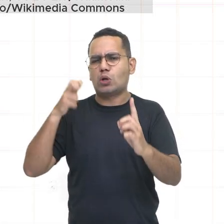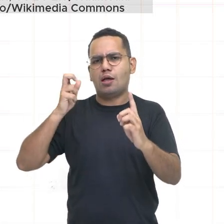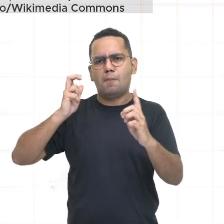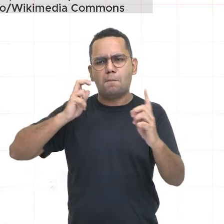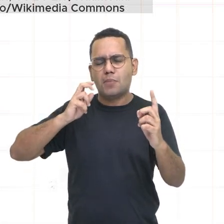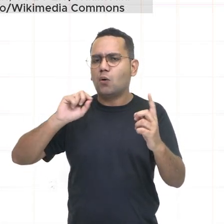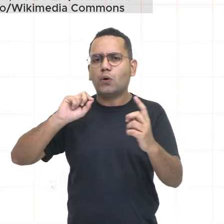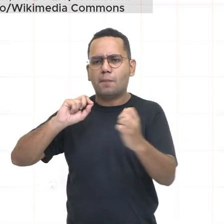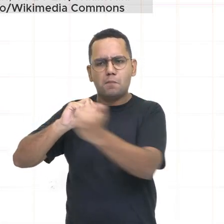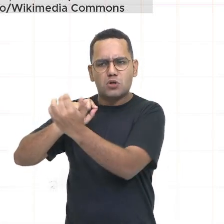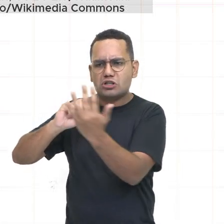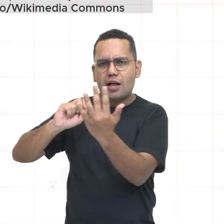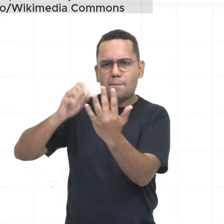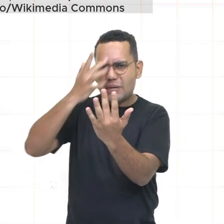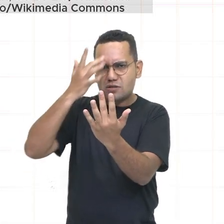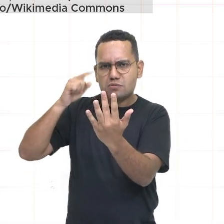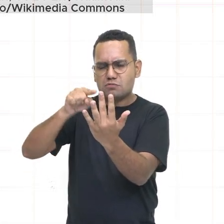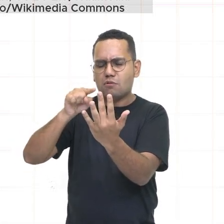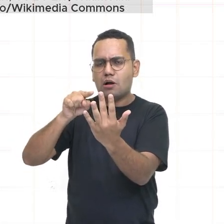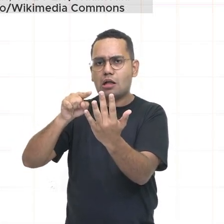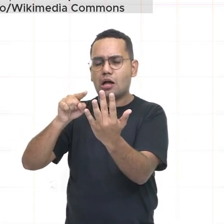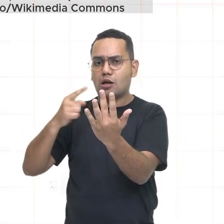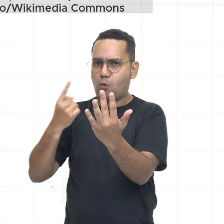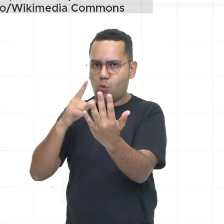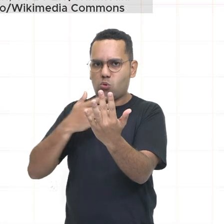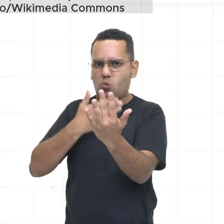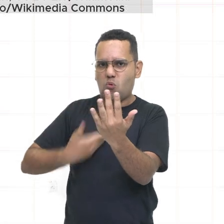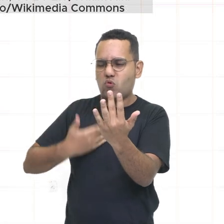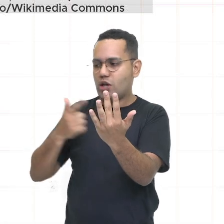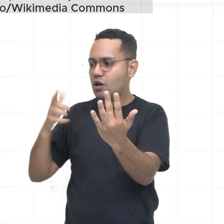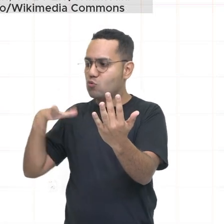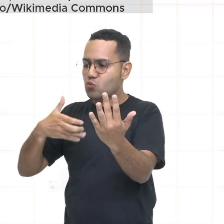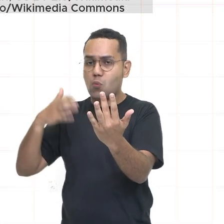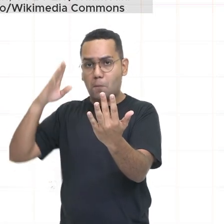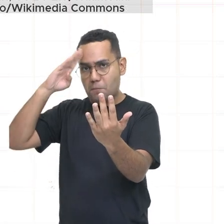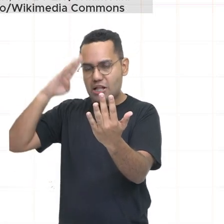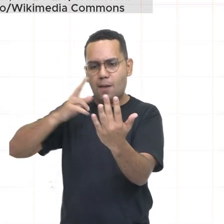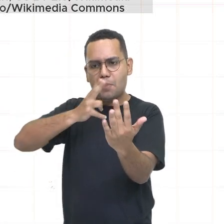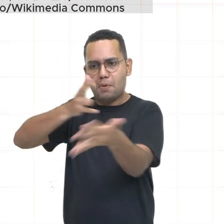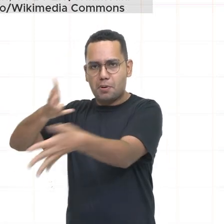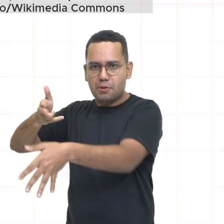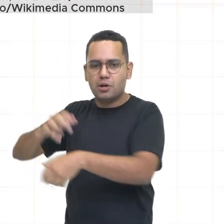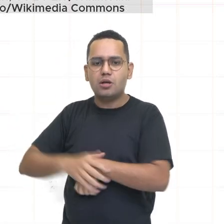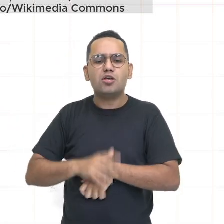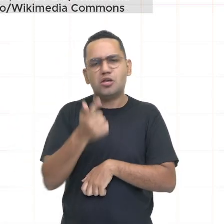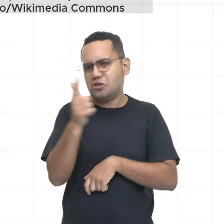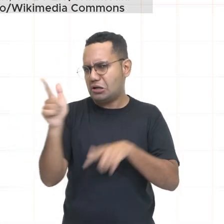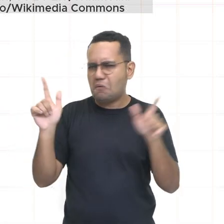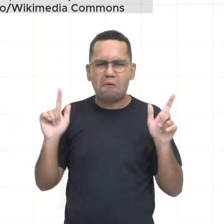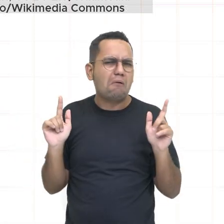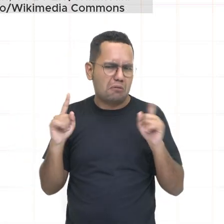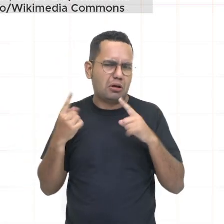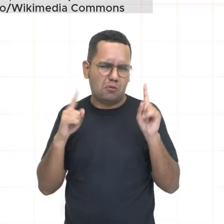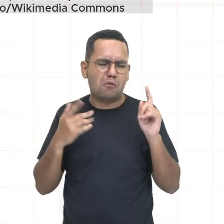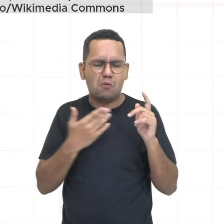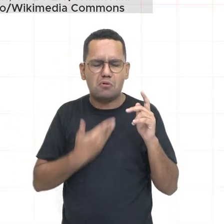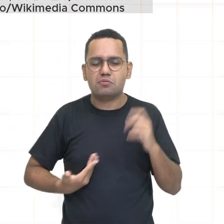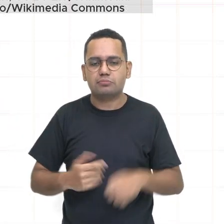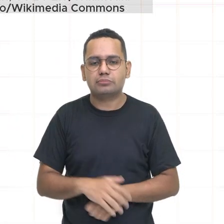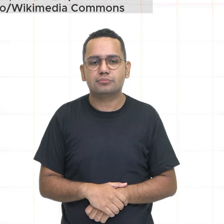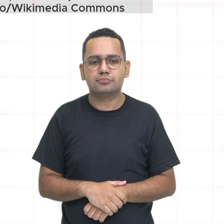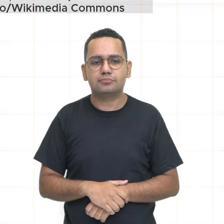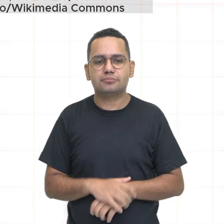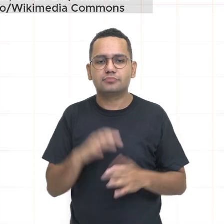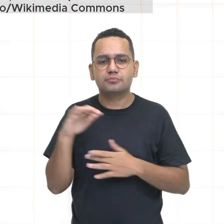né, o trabalho forçado que era colocado àqueles grupos que eram perseguidos pelo regime nazista. Propaganda e